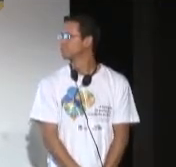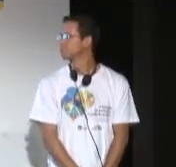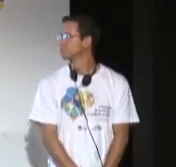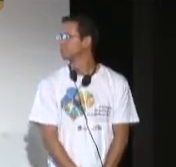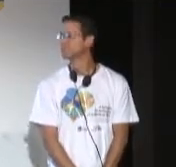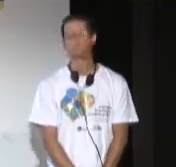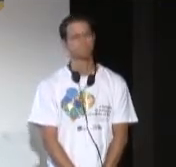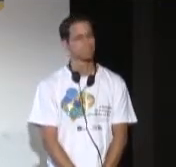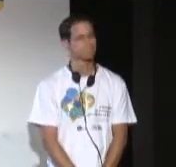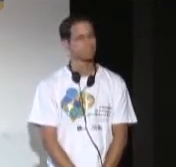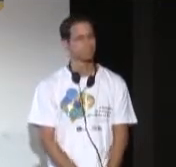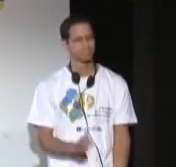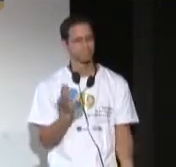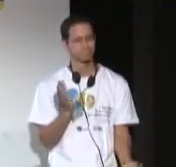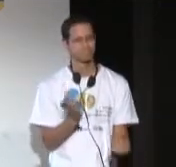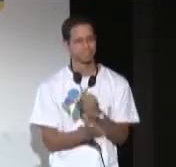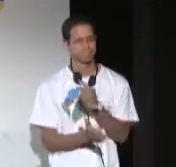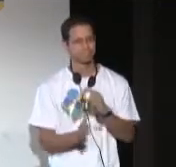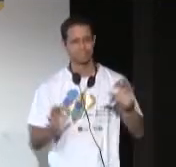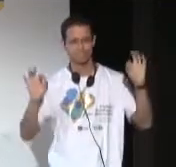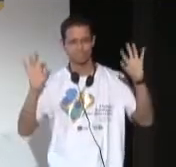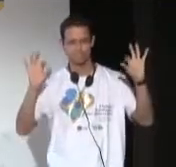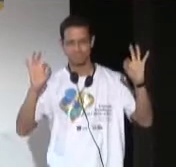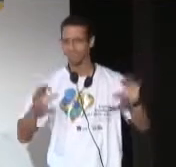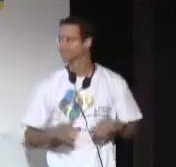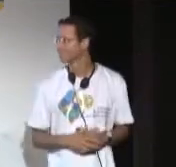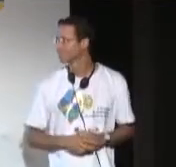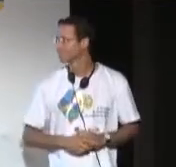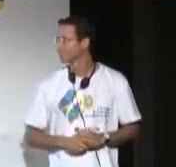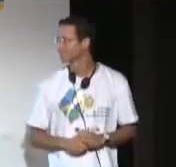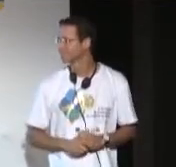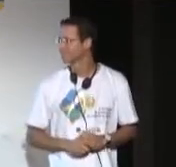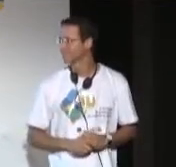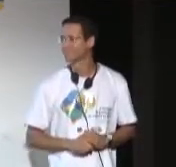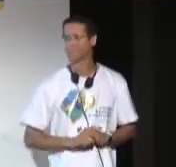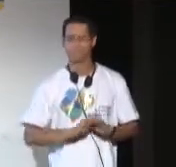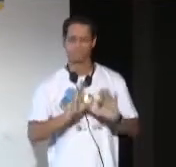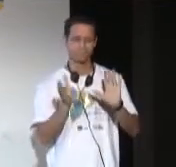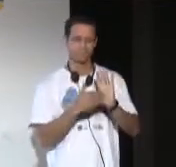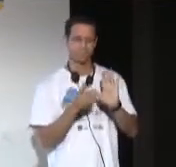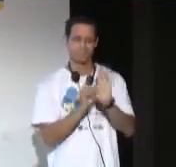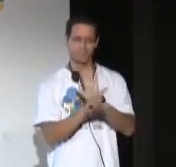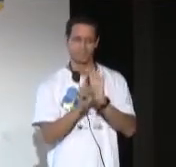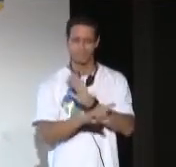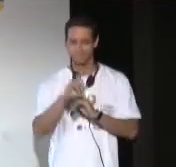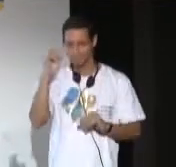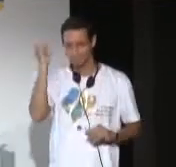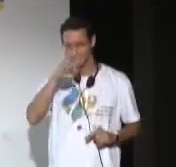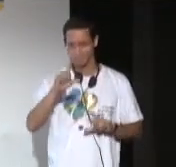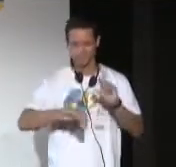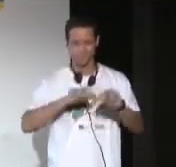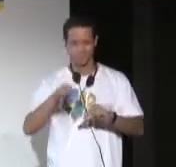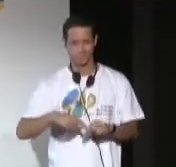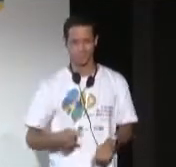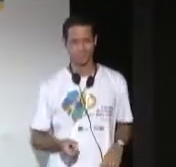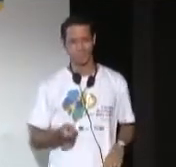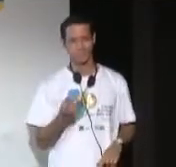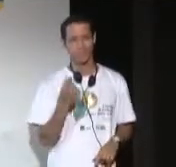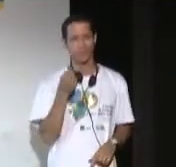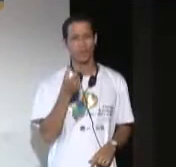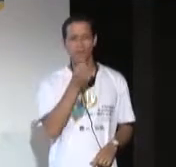Excelente pergunta, né? Aliás, as perguntas são todas São todas excelentes. excelentes, Todas, nível altíssimo, né? Escolher aqui É quase aquela, valendo R$1 milhão, né?